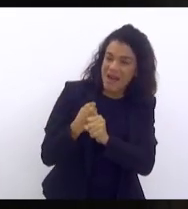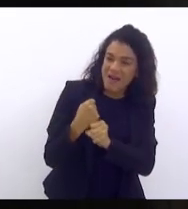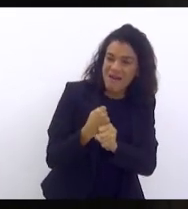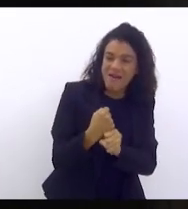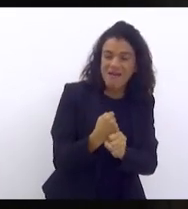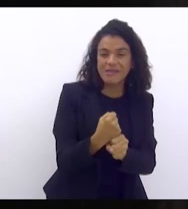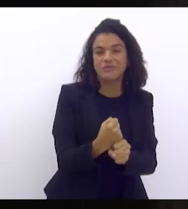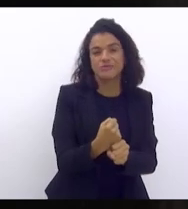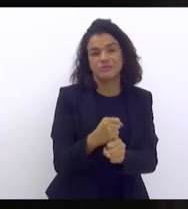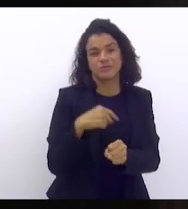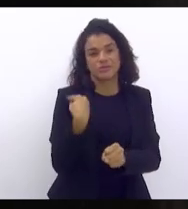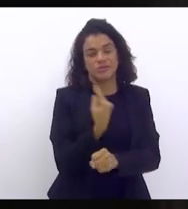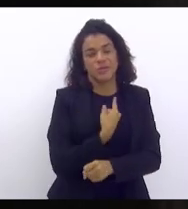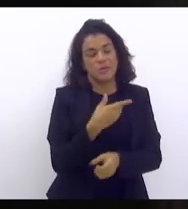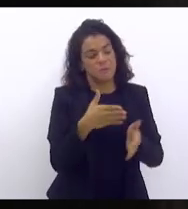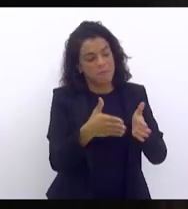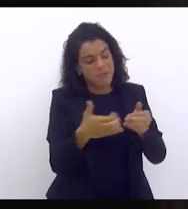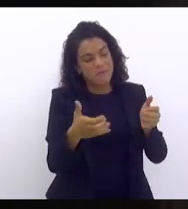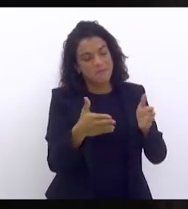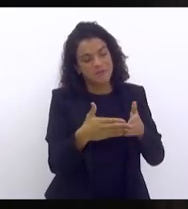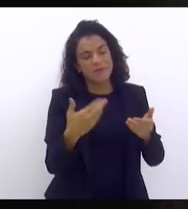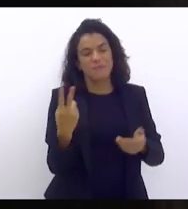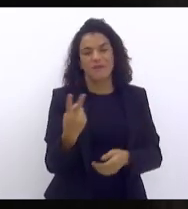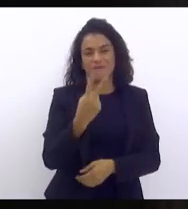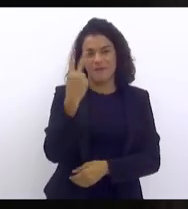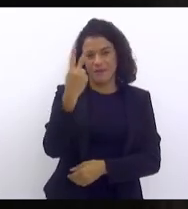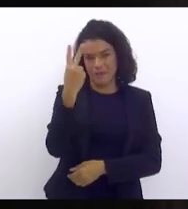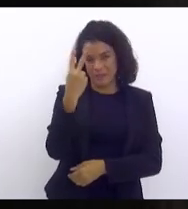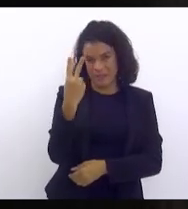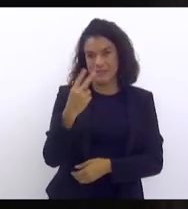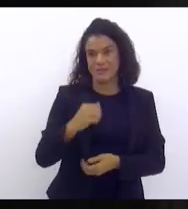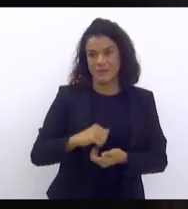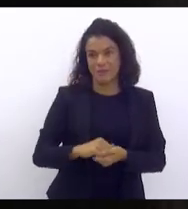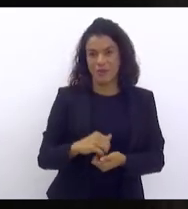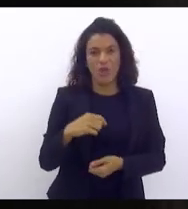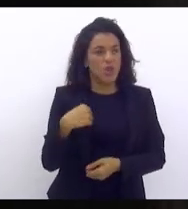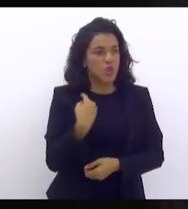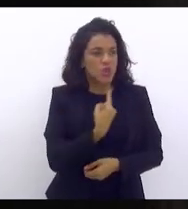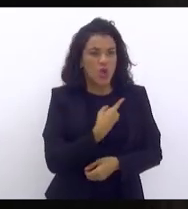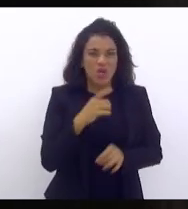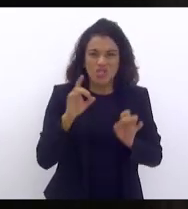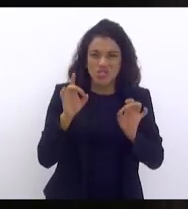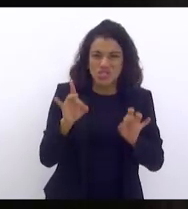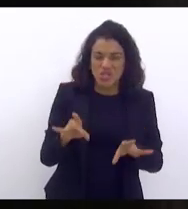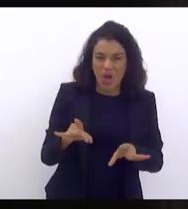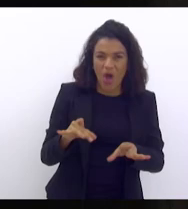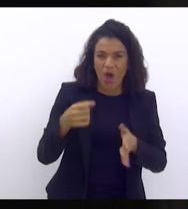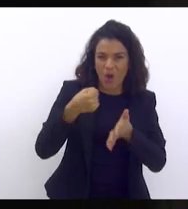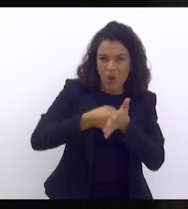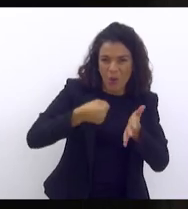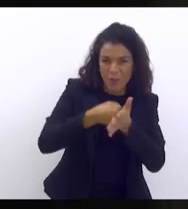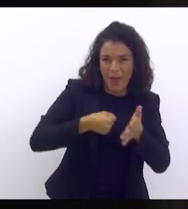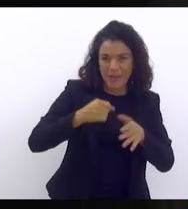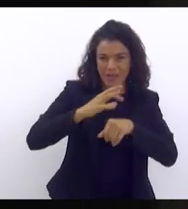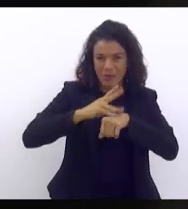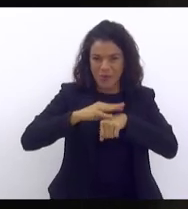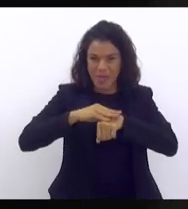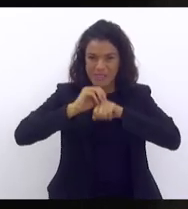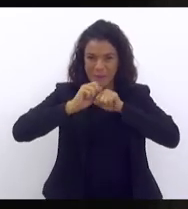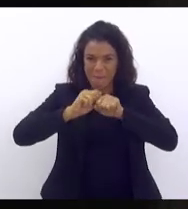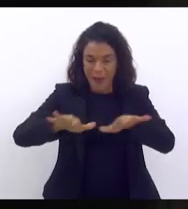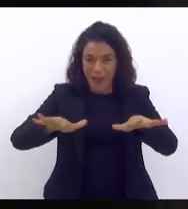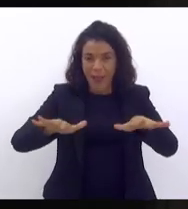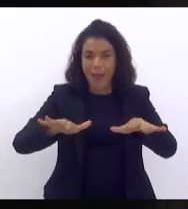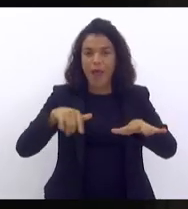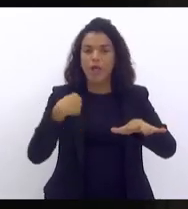nós pedimos essa valorização por tudo, porque nós não somos só agente de combate às endemias, nós somos também como se